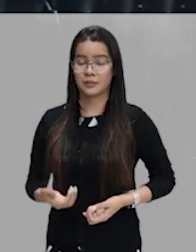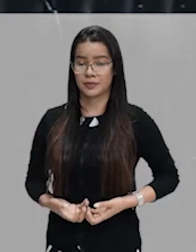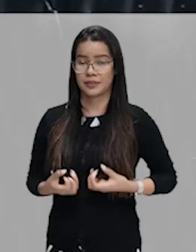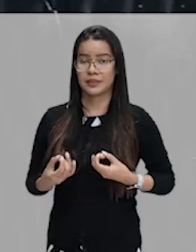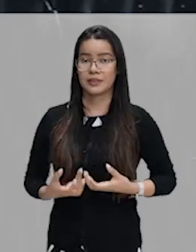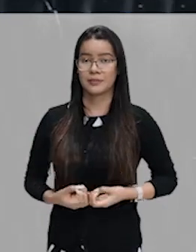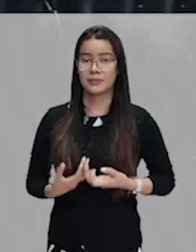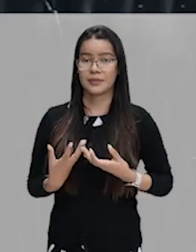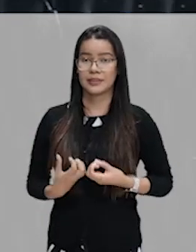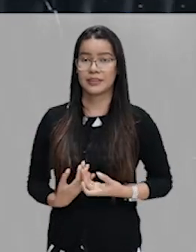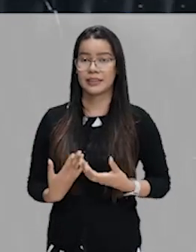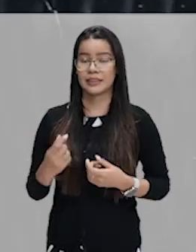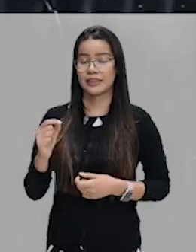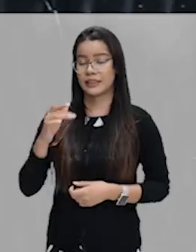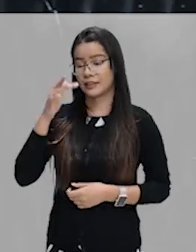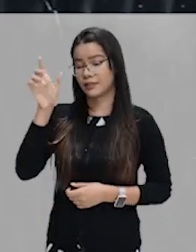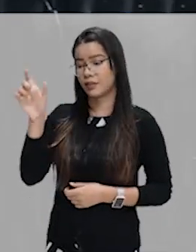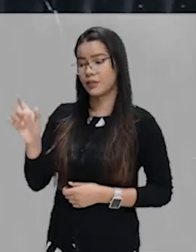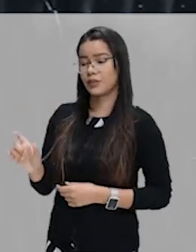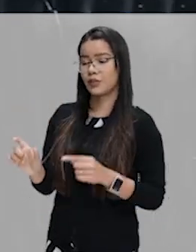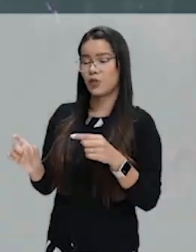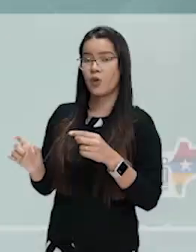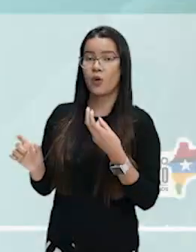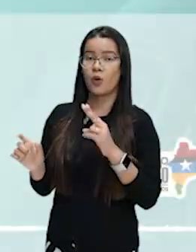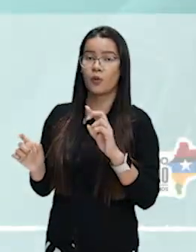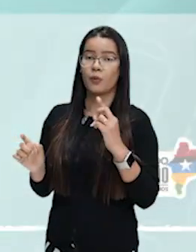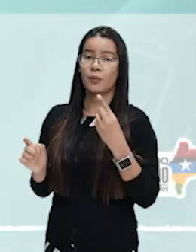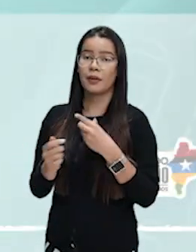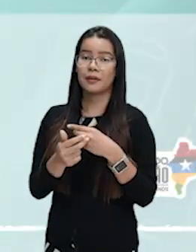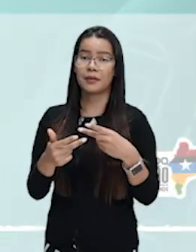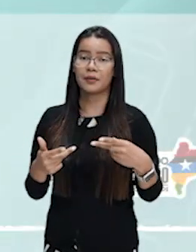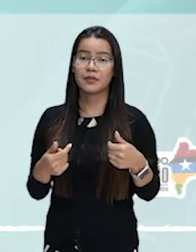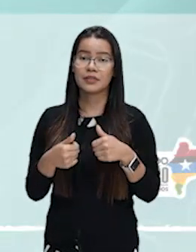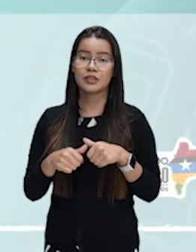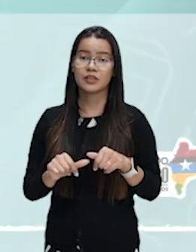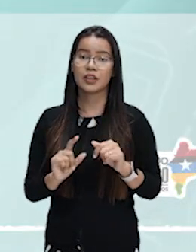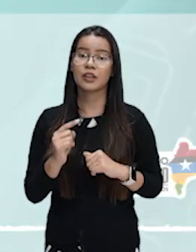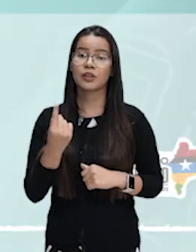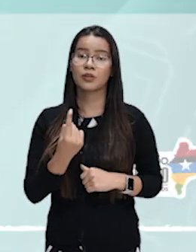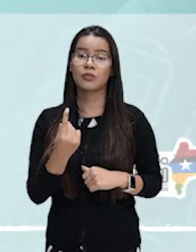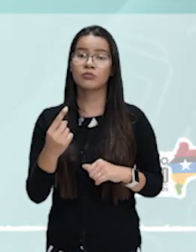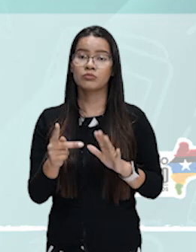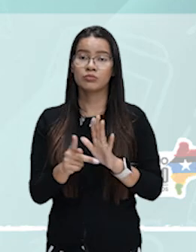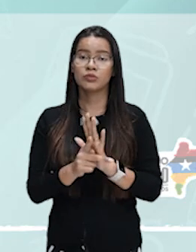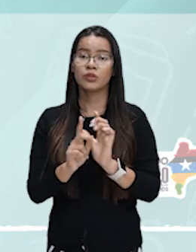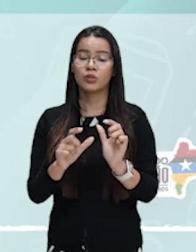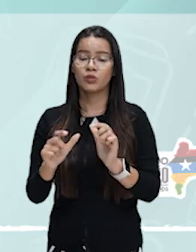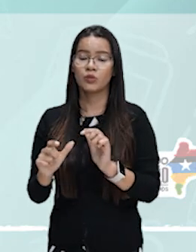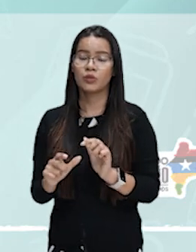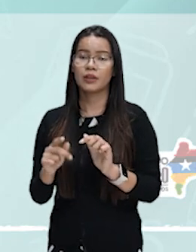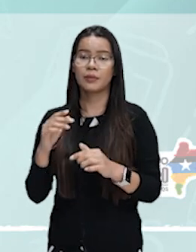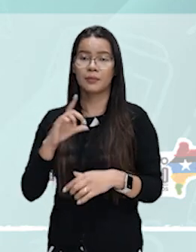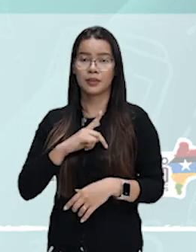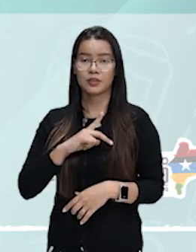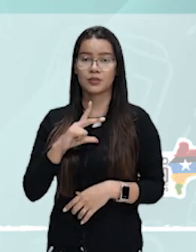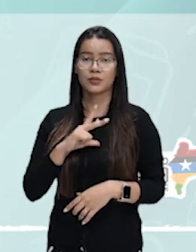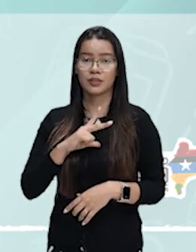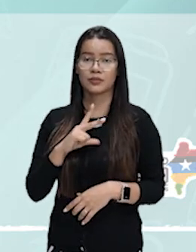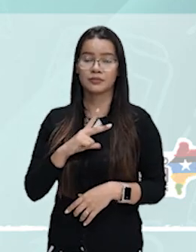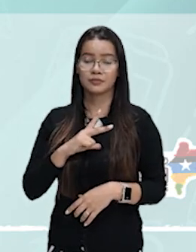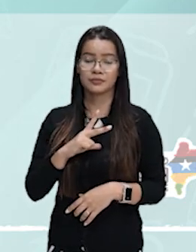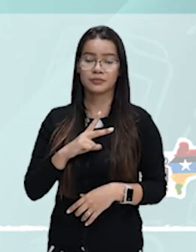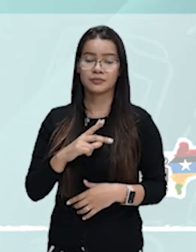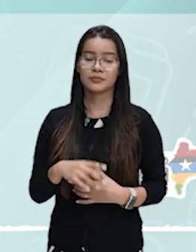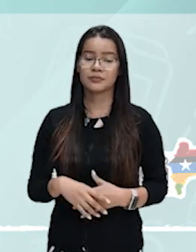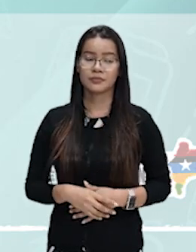que alguém ou alguma coisa está em algum lugar em particular. It also